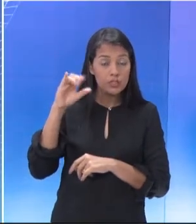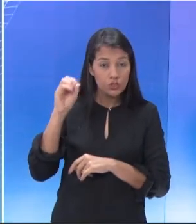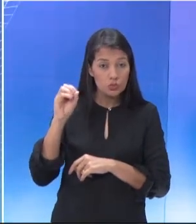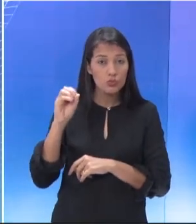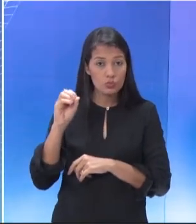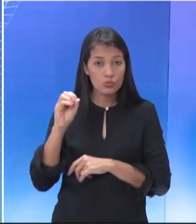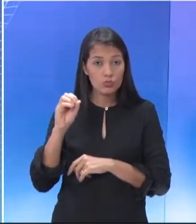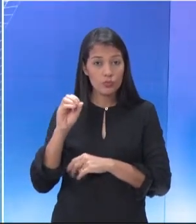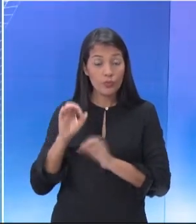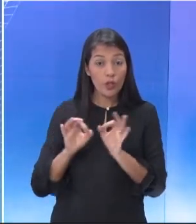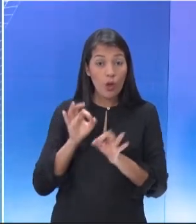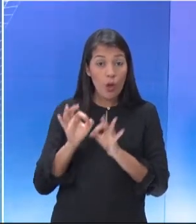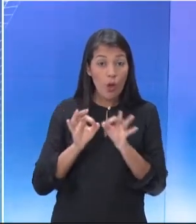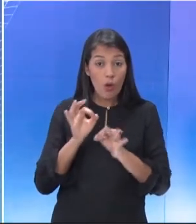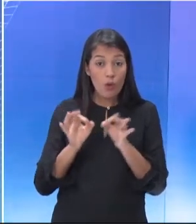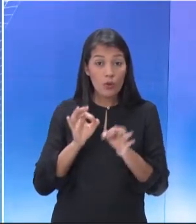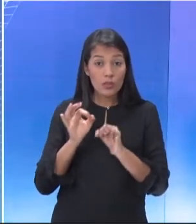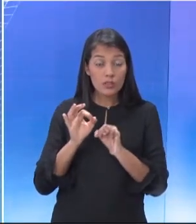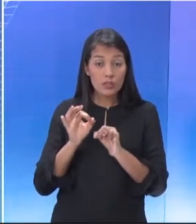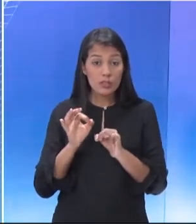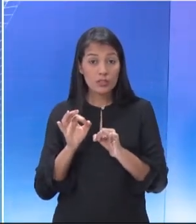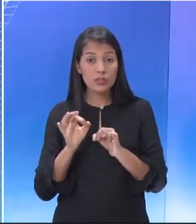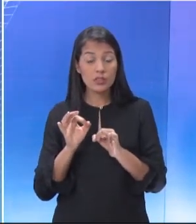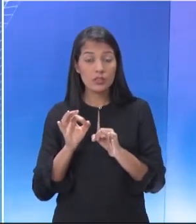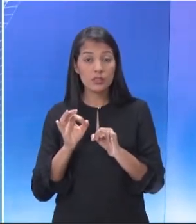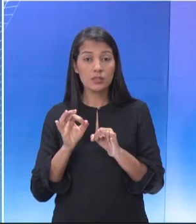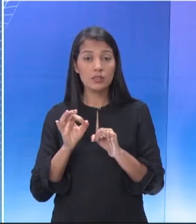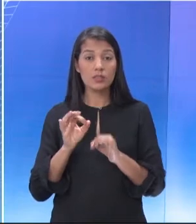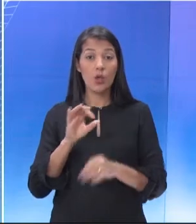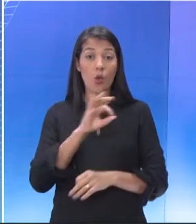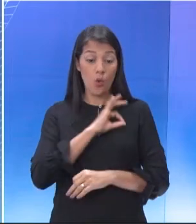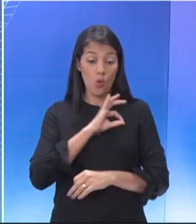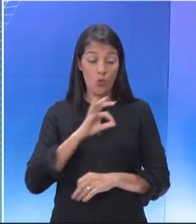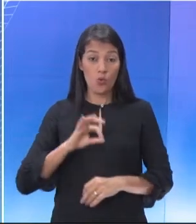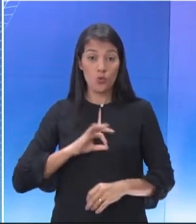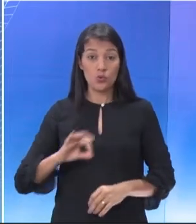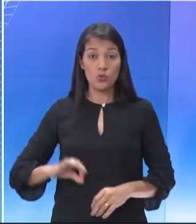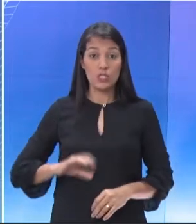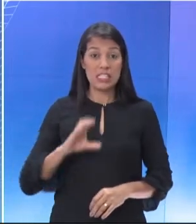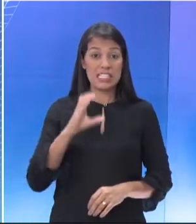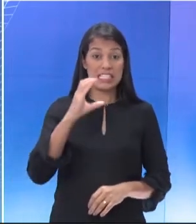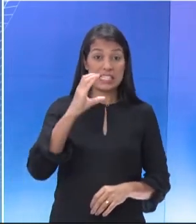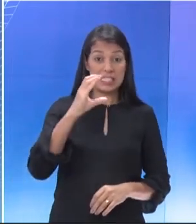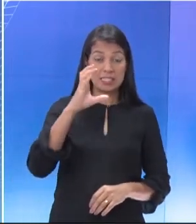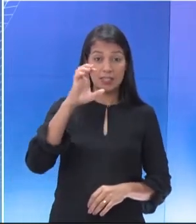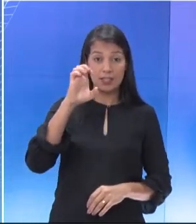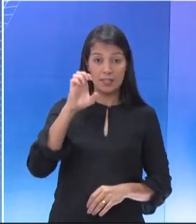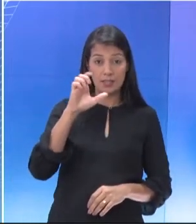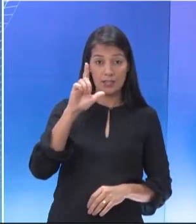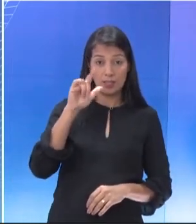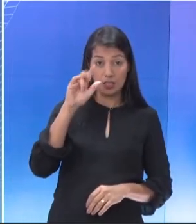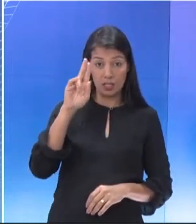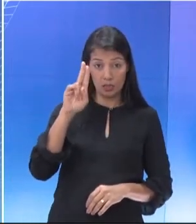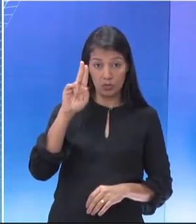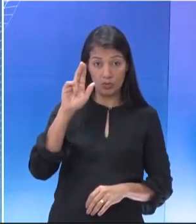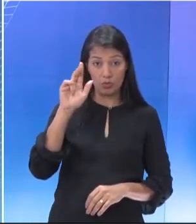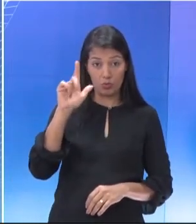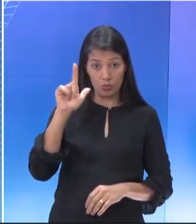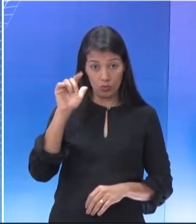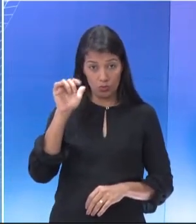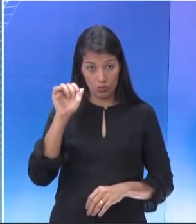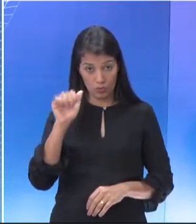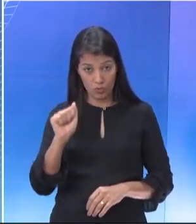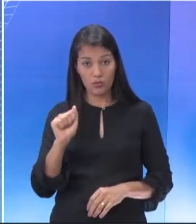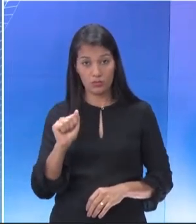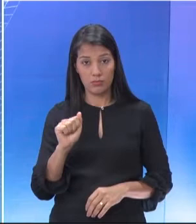membrana celular. Então os fosfolipídios eles estão presentes em toda a constituição celular que nós temos